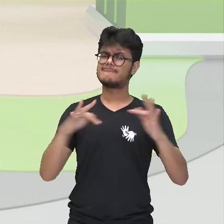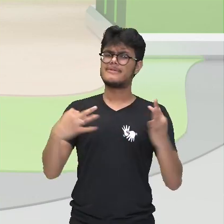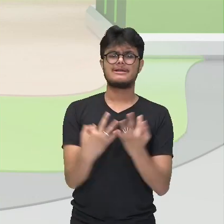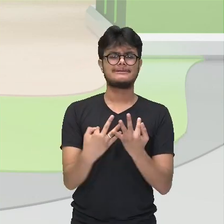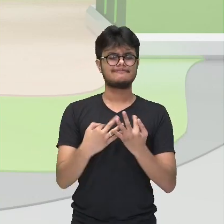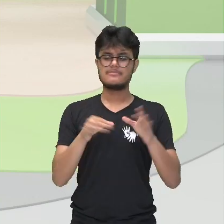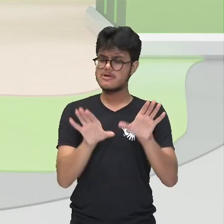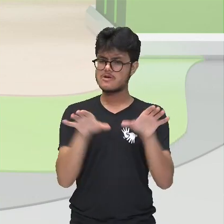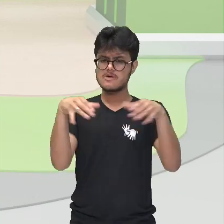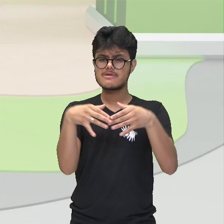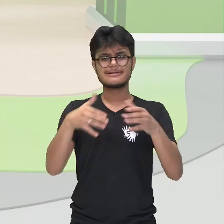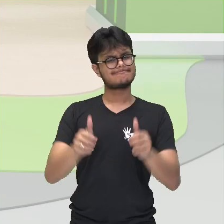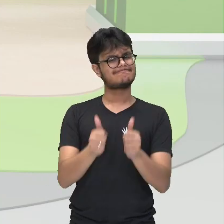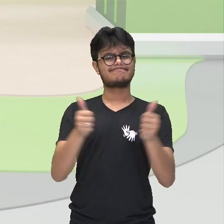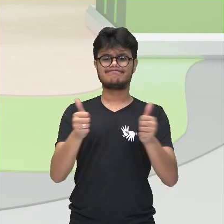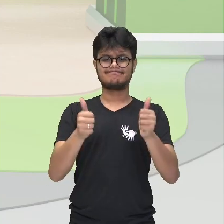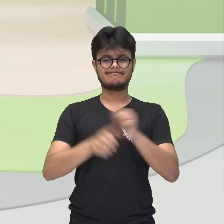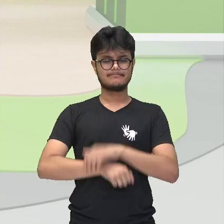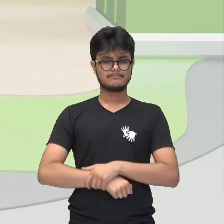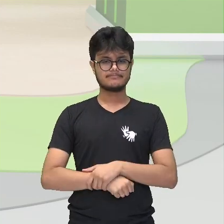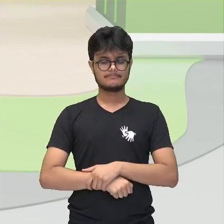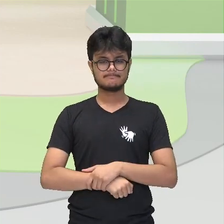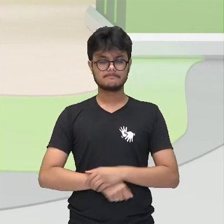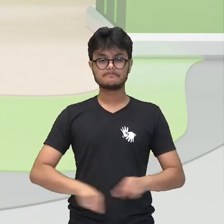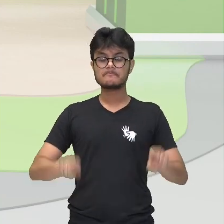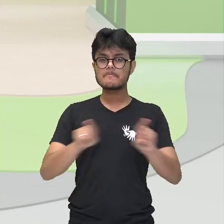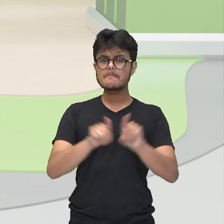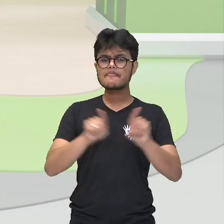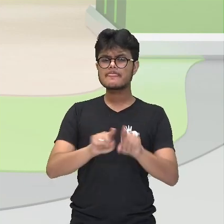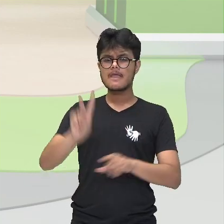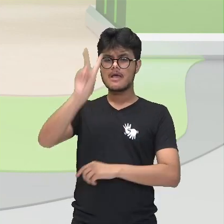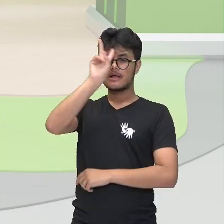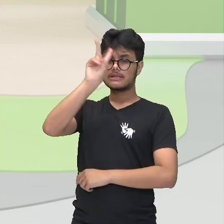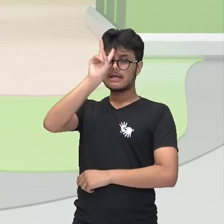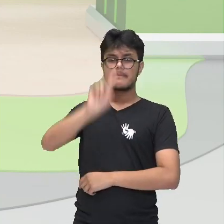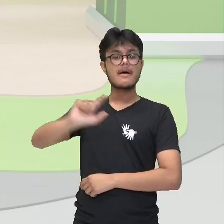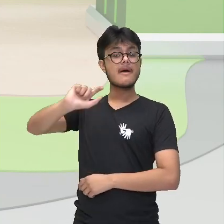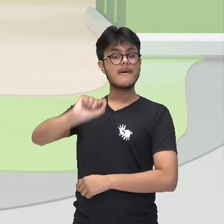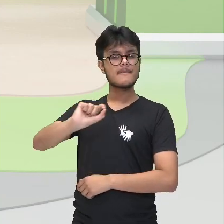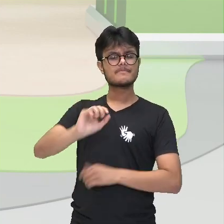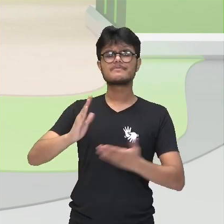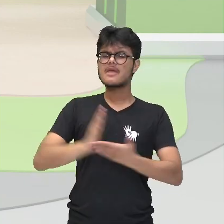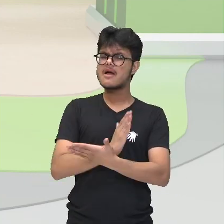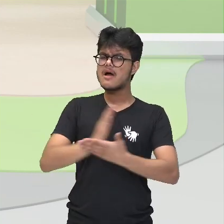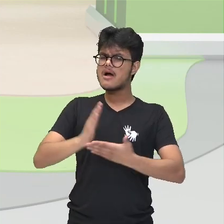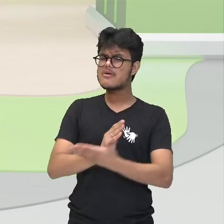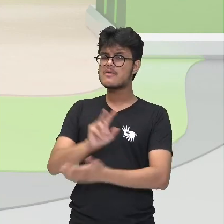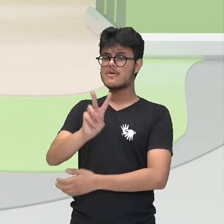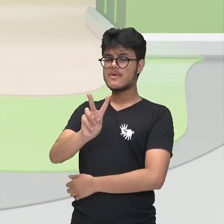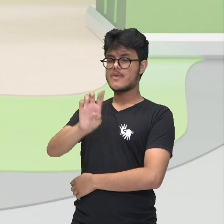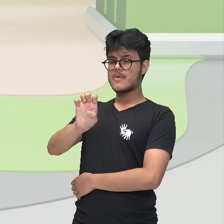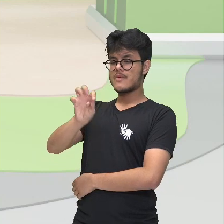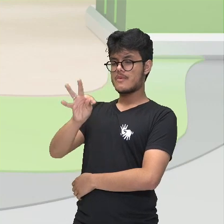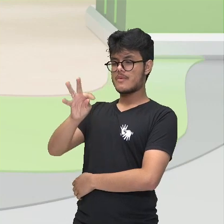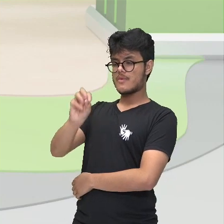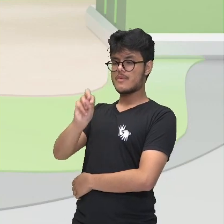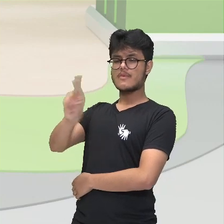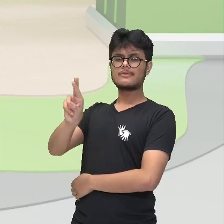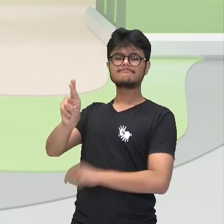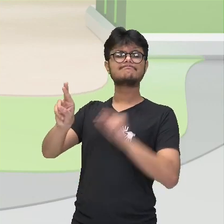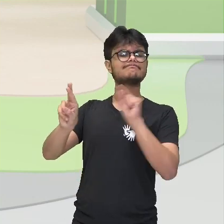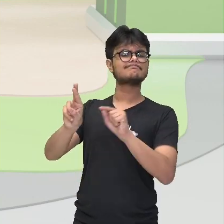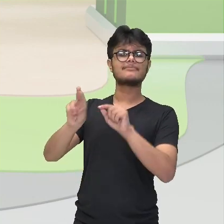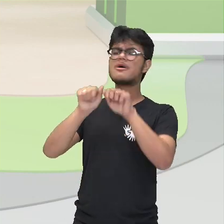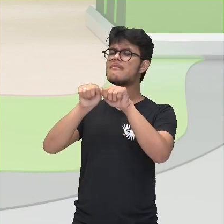toda a comunidade, tá bom? E aí a gente vai relembrar com vocês alguns vetores e algumas doenças ocasionadas por